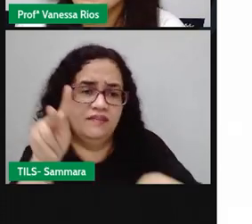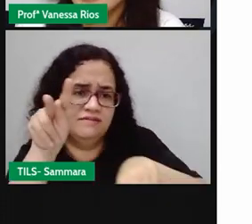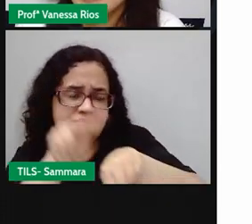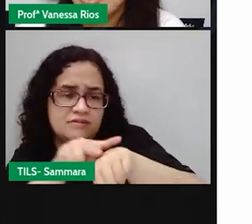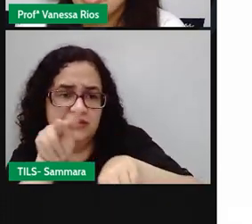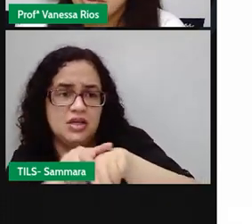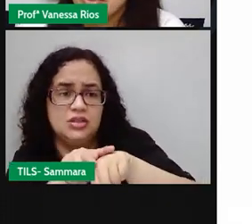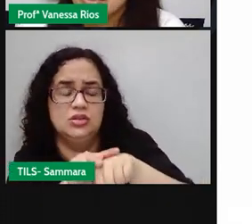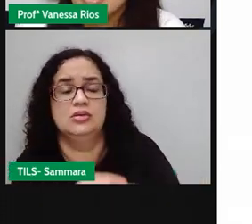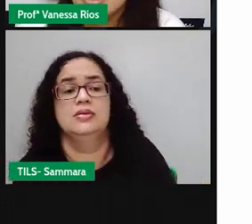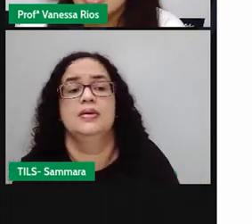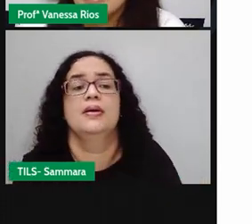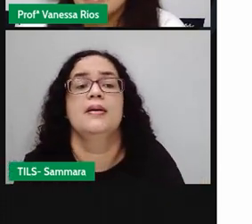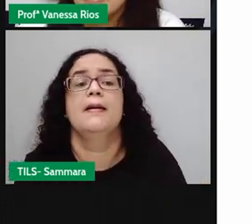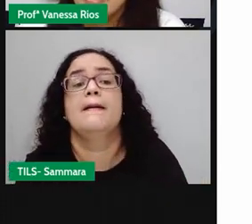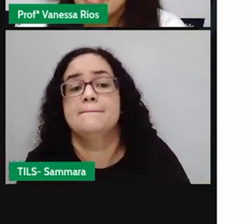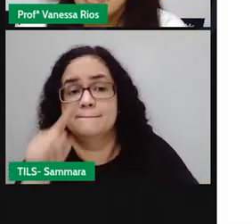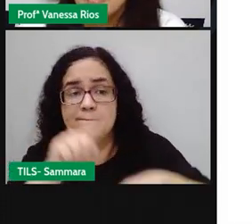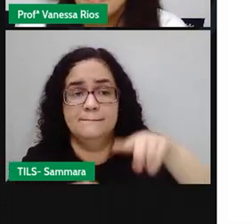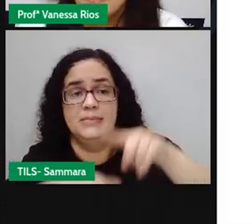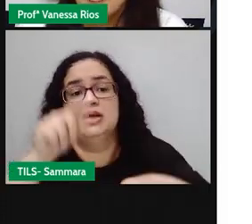como material para produção?